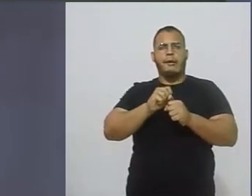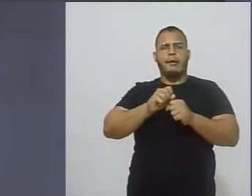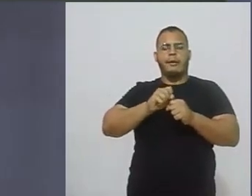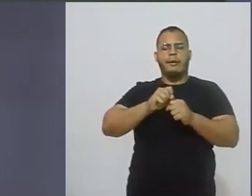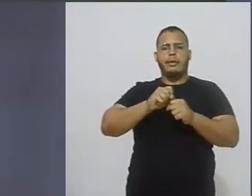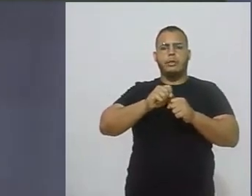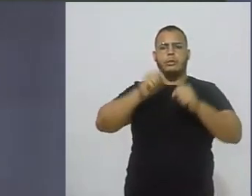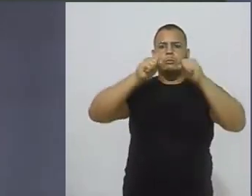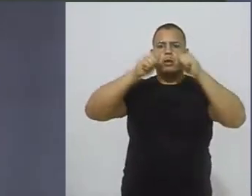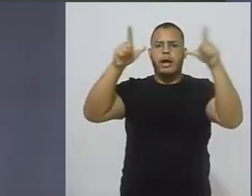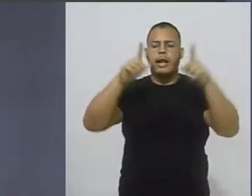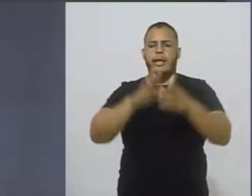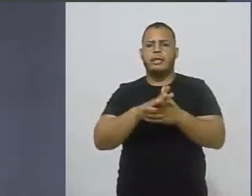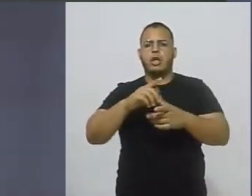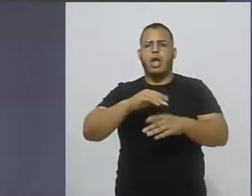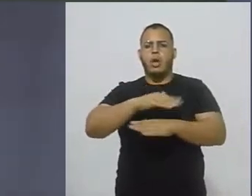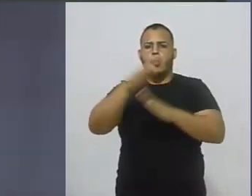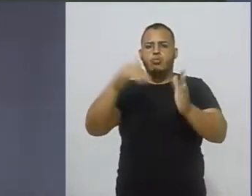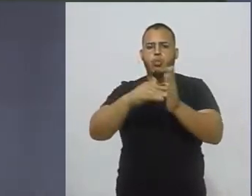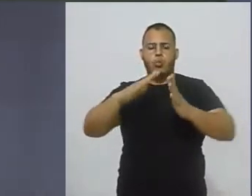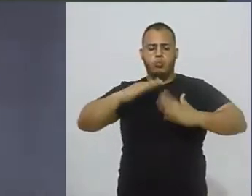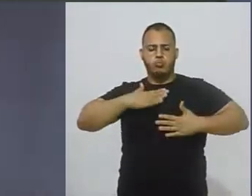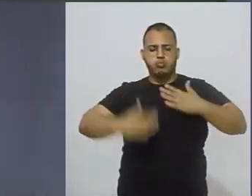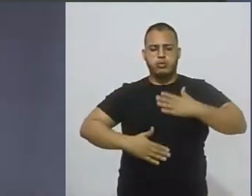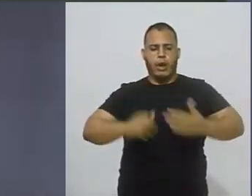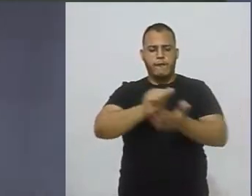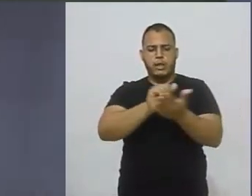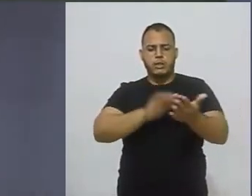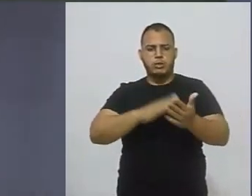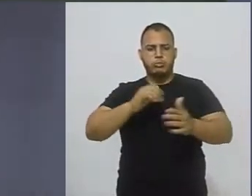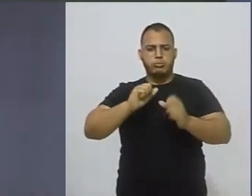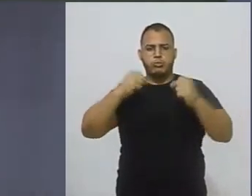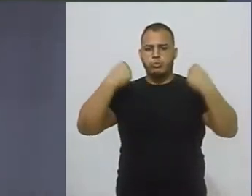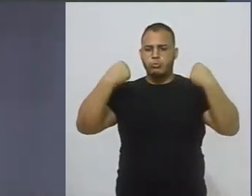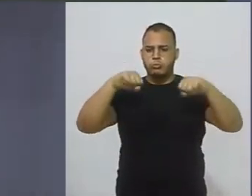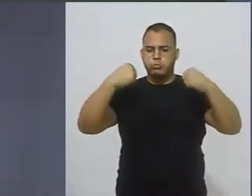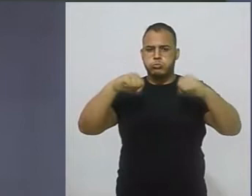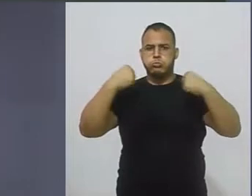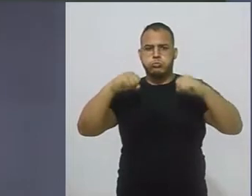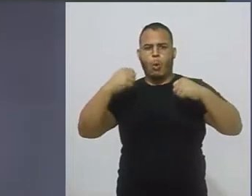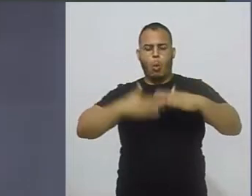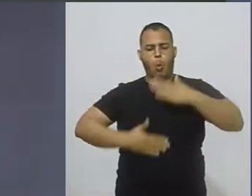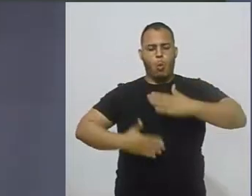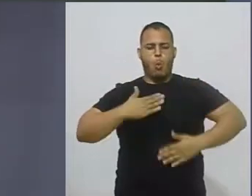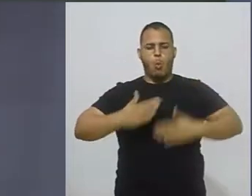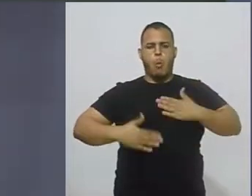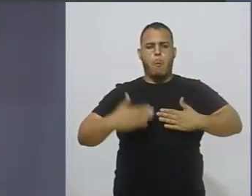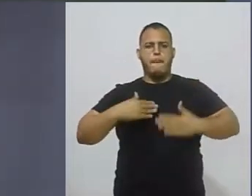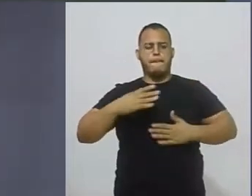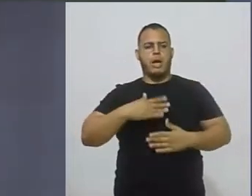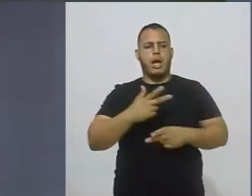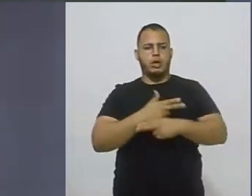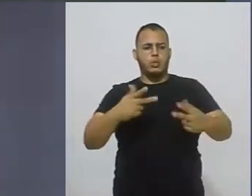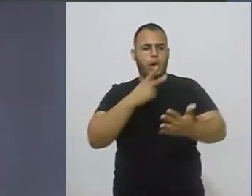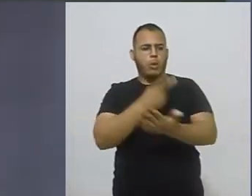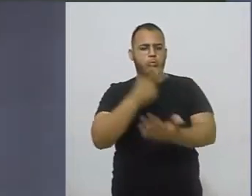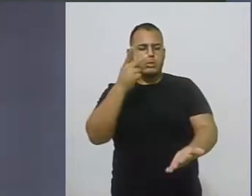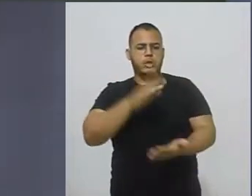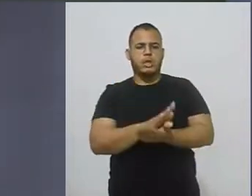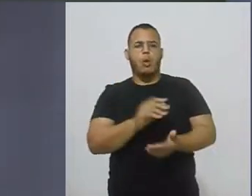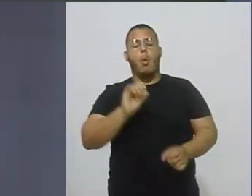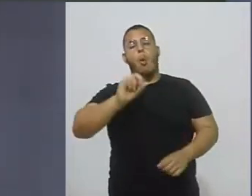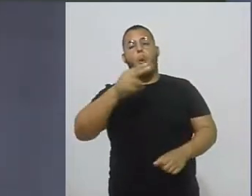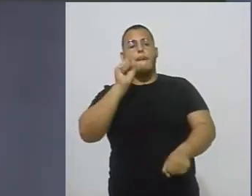atividades em todo o corpo. Ou seja, eles atuam como mensageiros, eles mandam a mensagem para que uma coisa aconteça ou pare